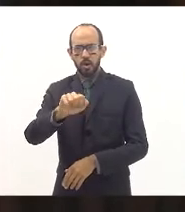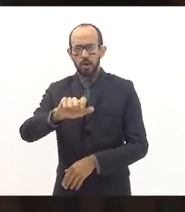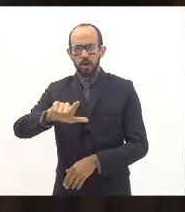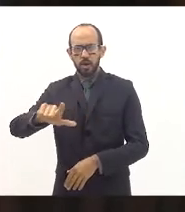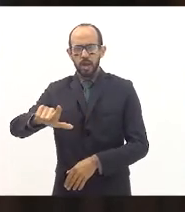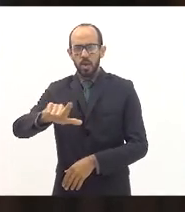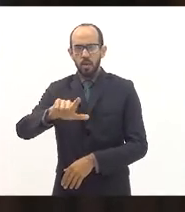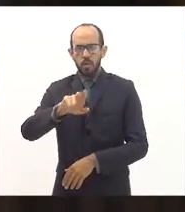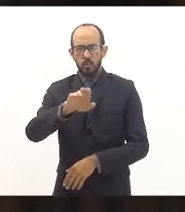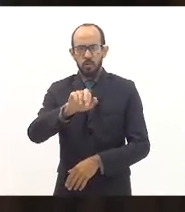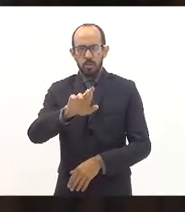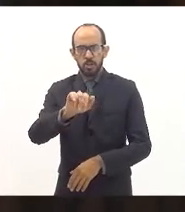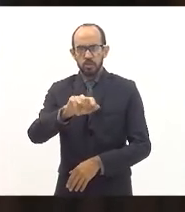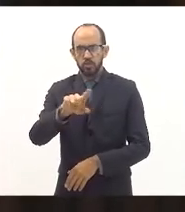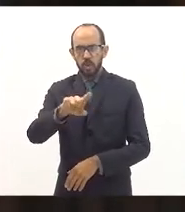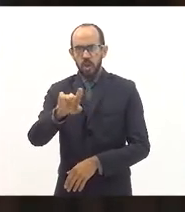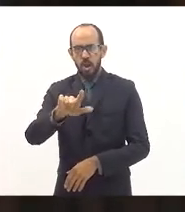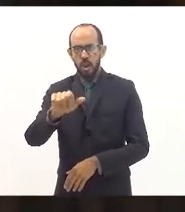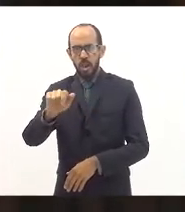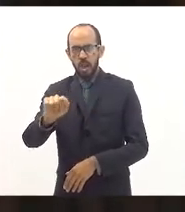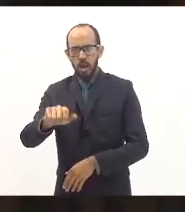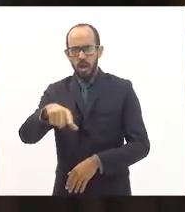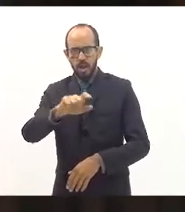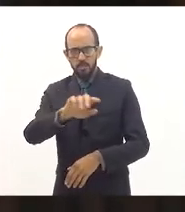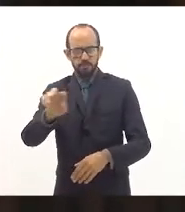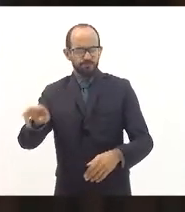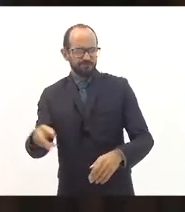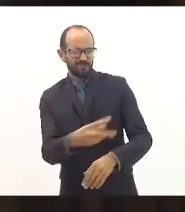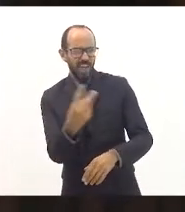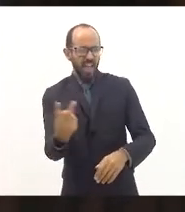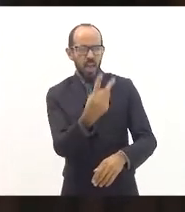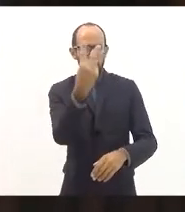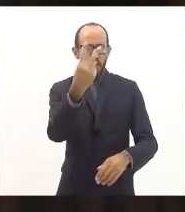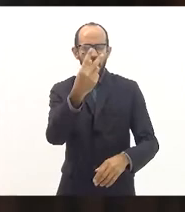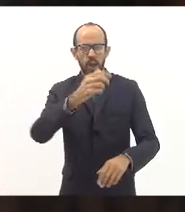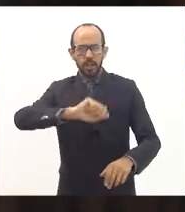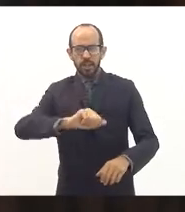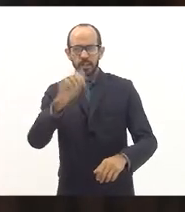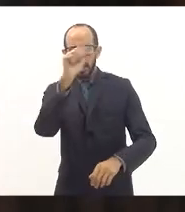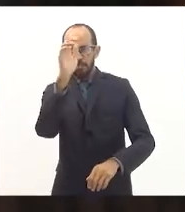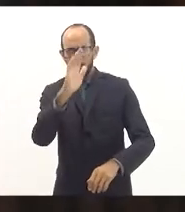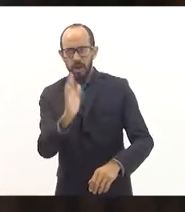Brizola, herói da pátria, título conferido